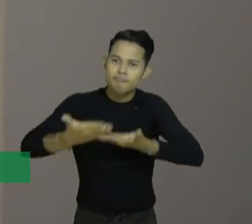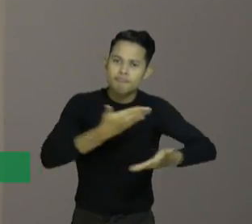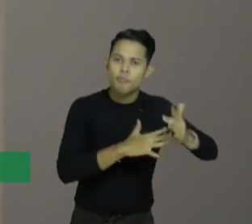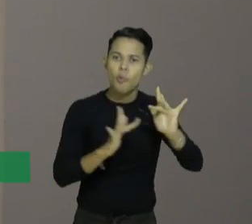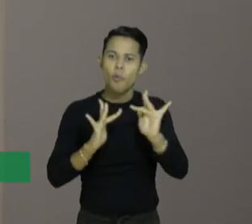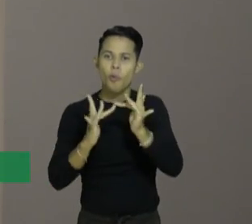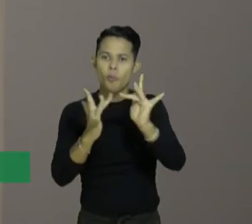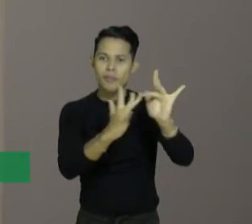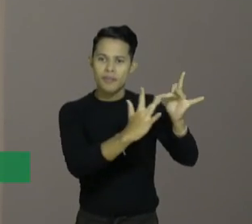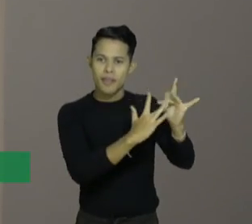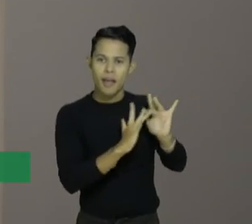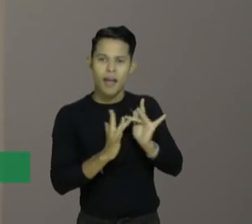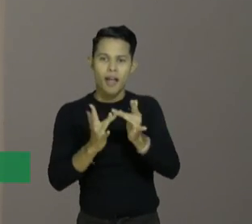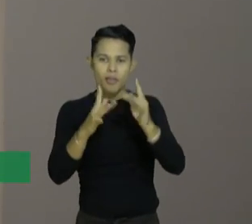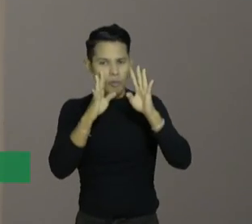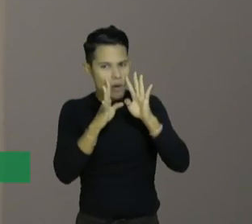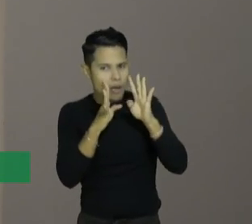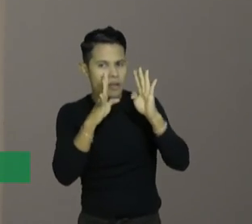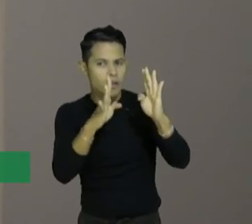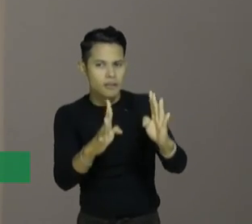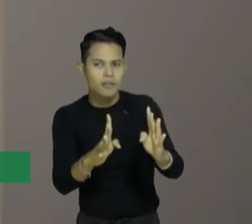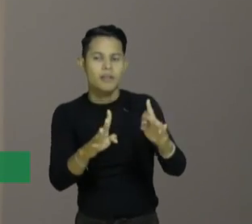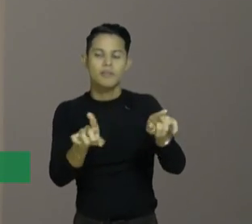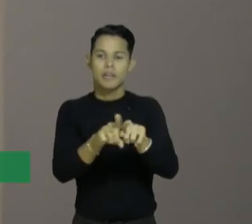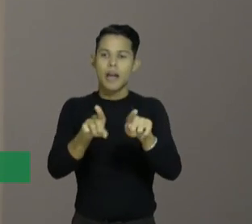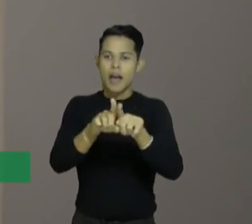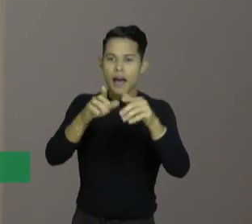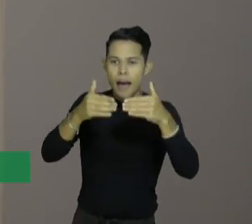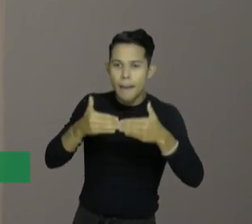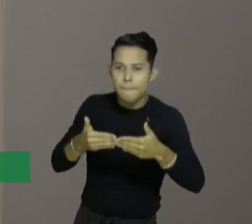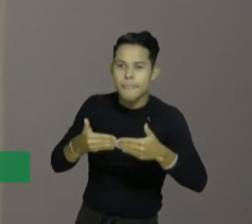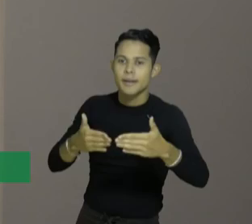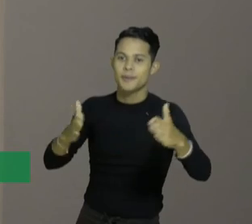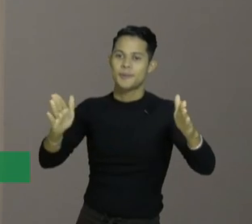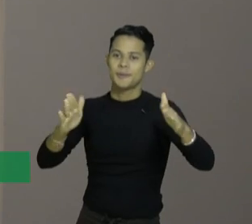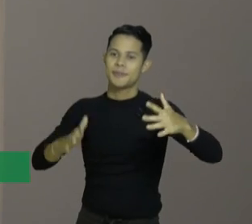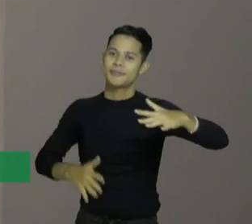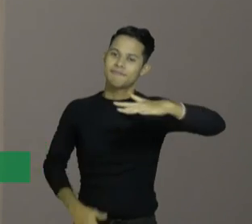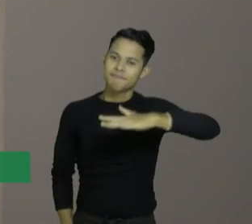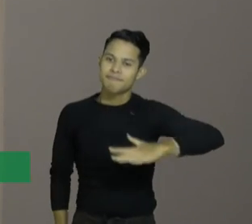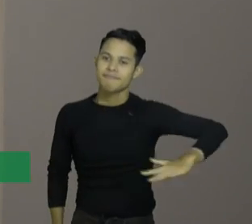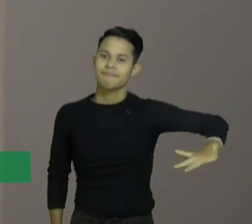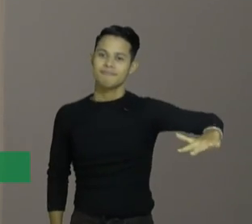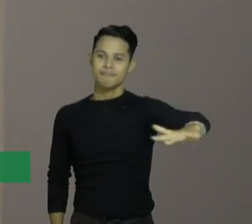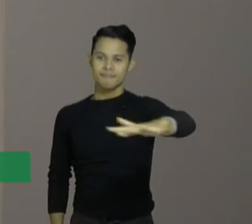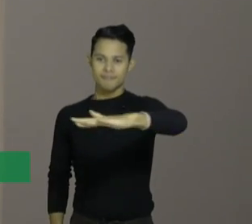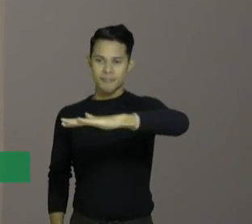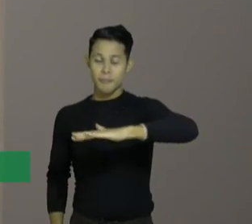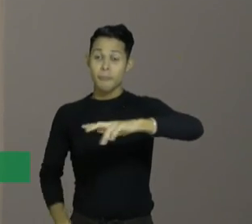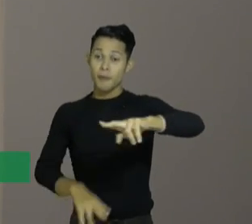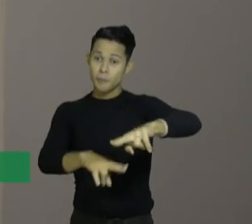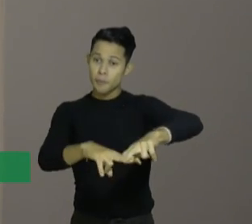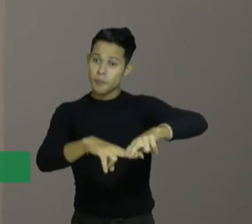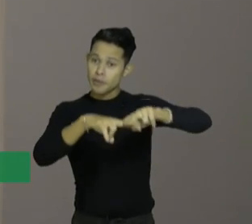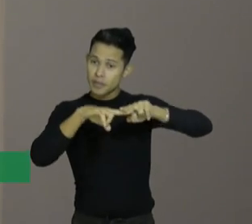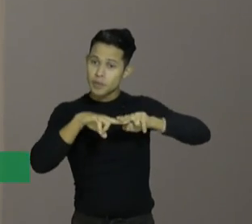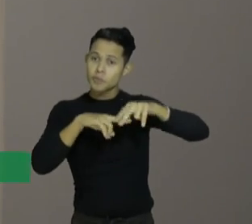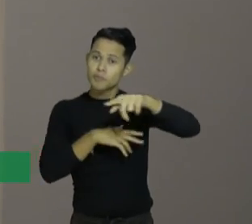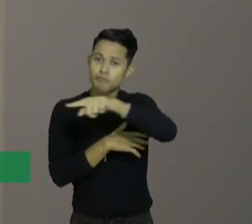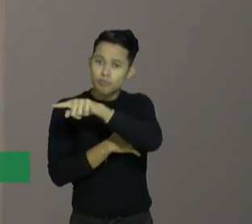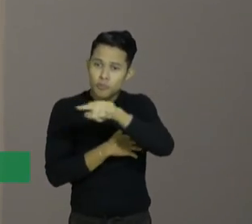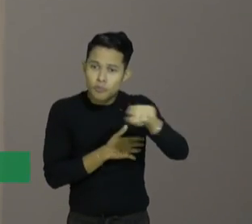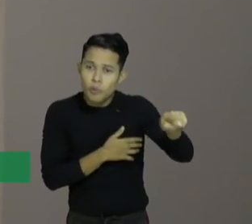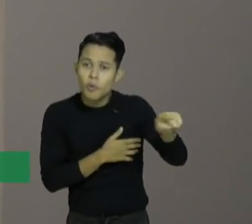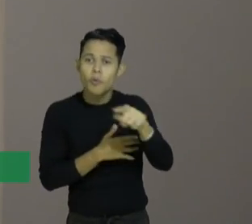ouçamos que tenhamos essa abertura para todos então Tragam as suas sugestões